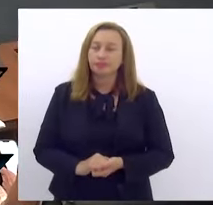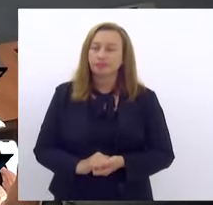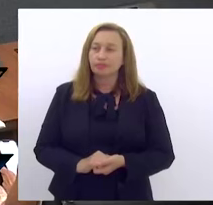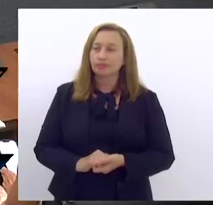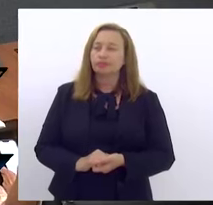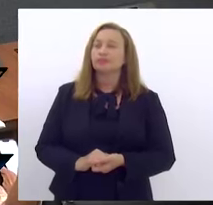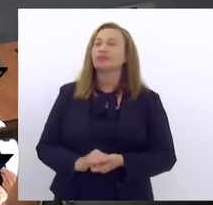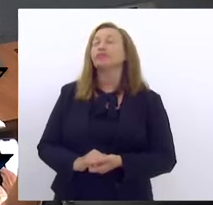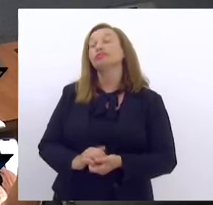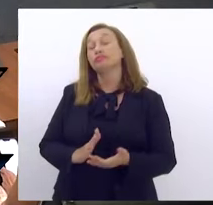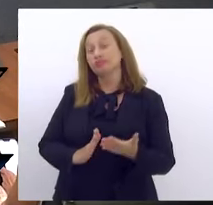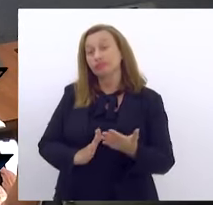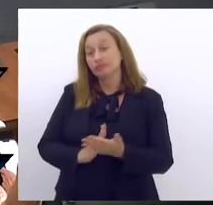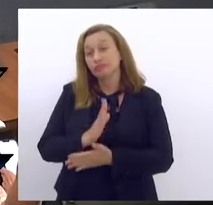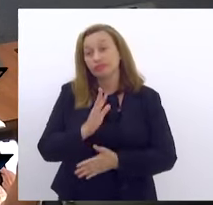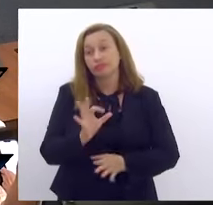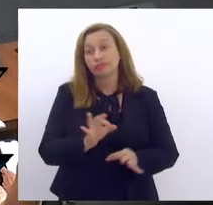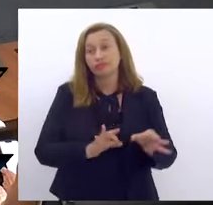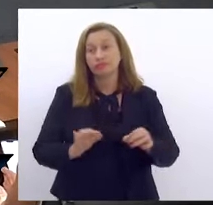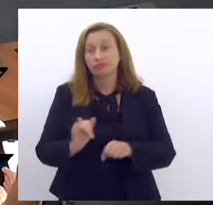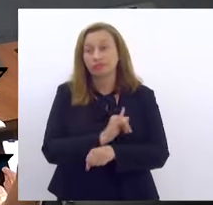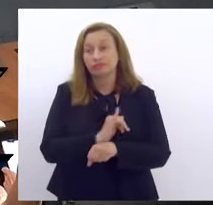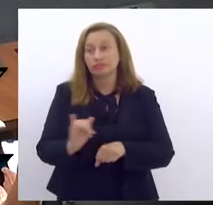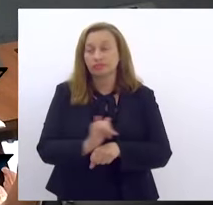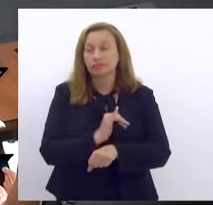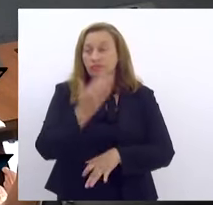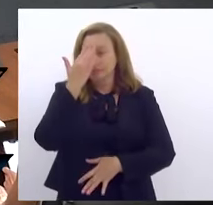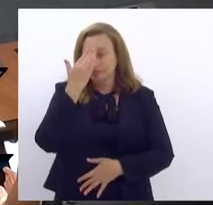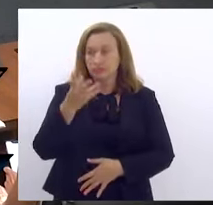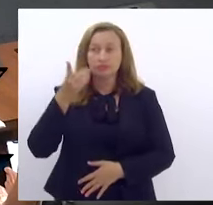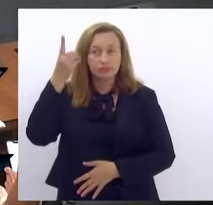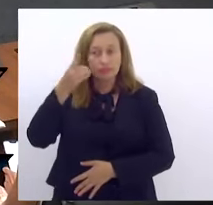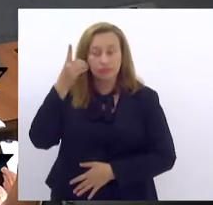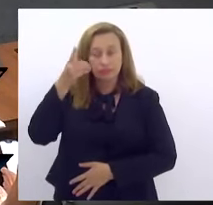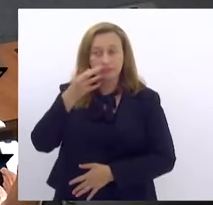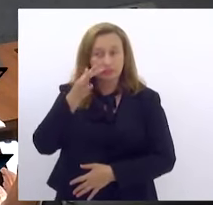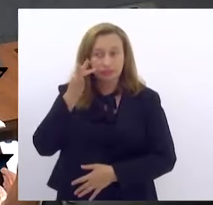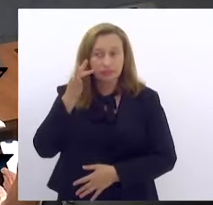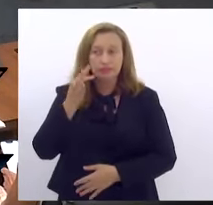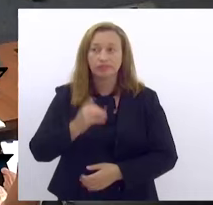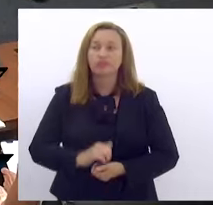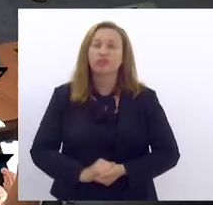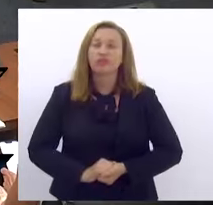E favorável ao plano estratégico. Muito obrigado, deputado Serafini.